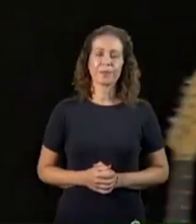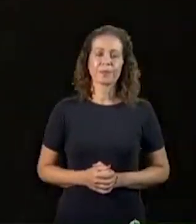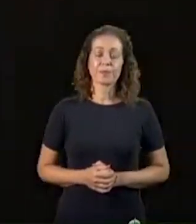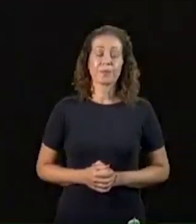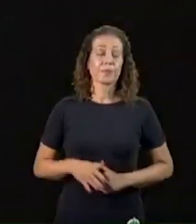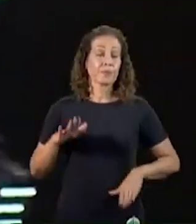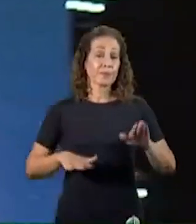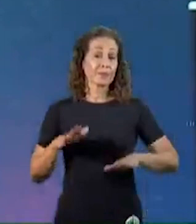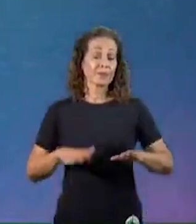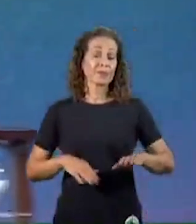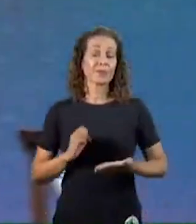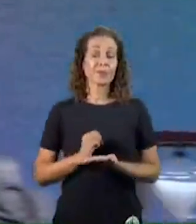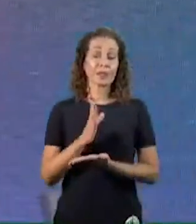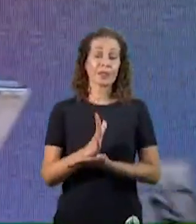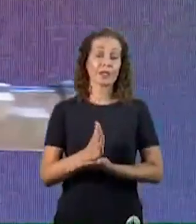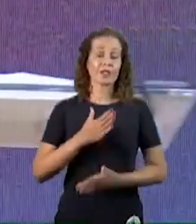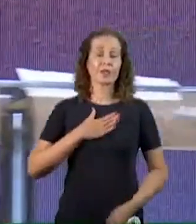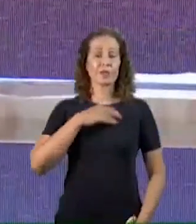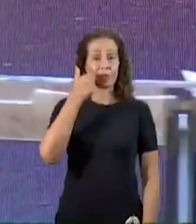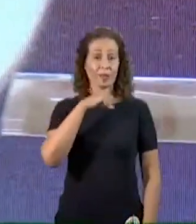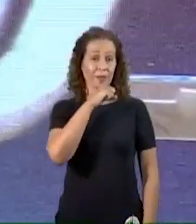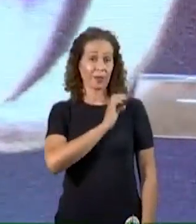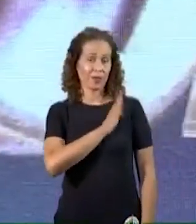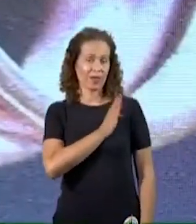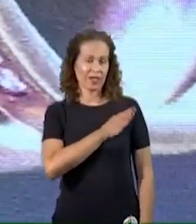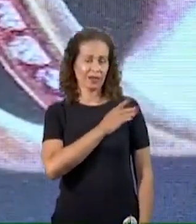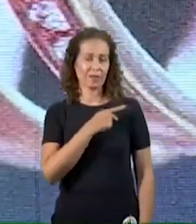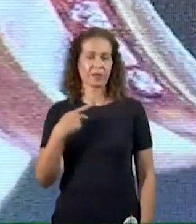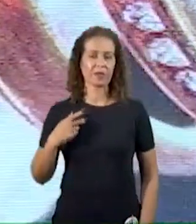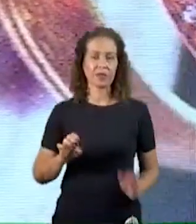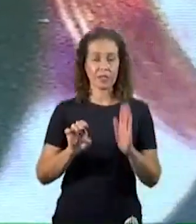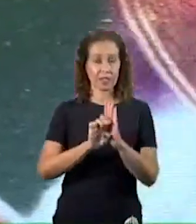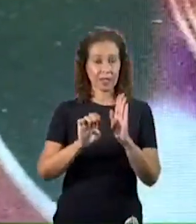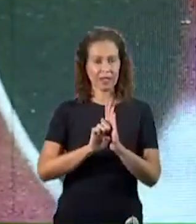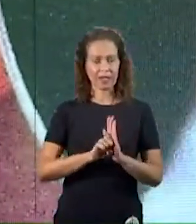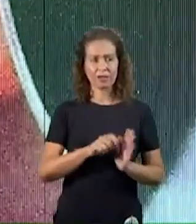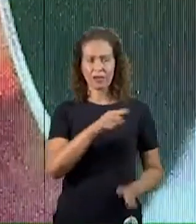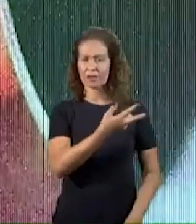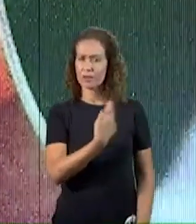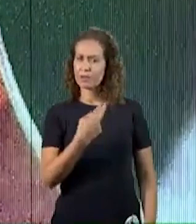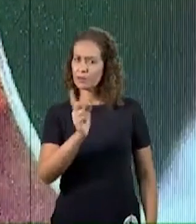Tem vezes eu mandar uma mensagem para minha mãe do coração, pastora Zenete, e ela não me responde, não.